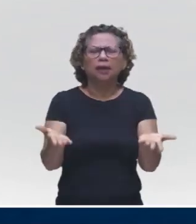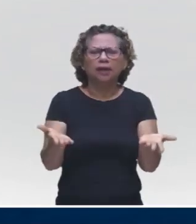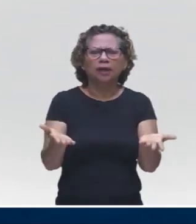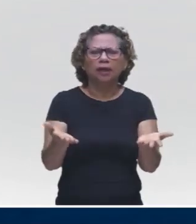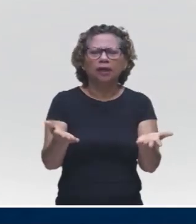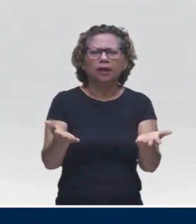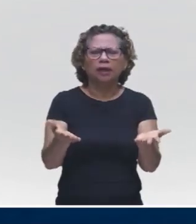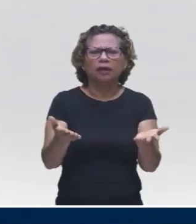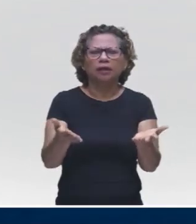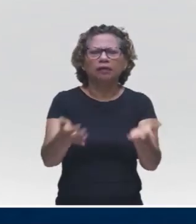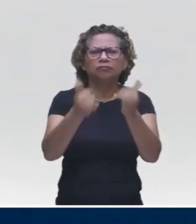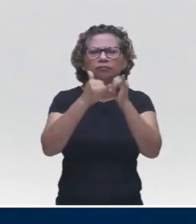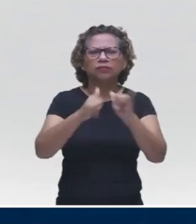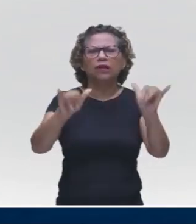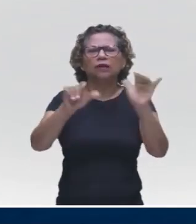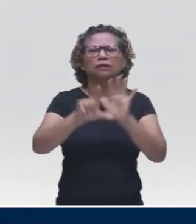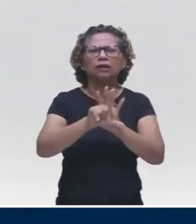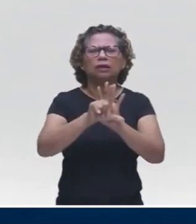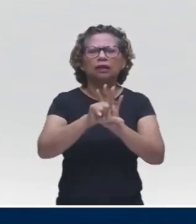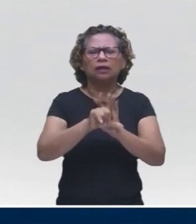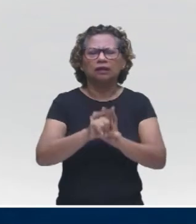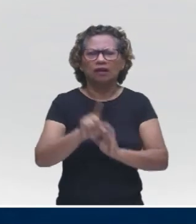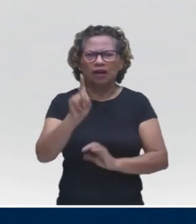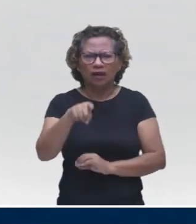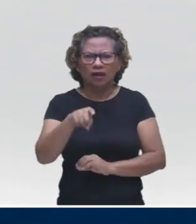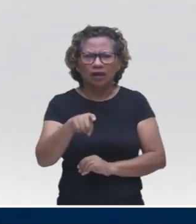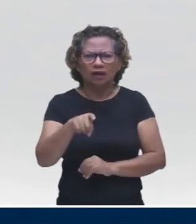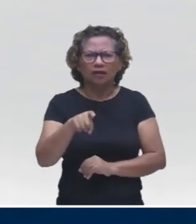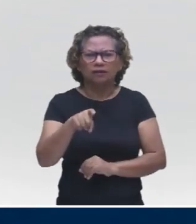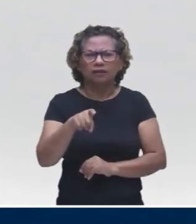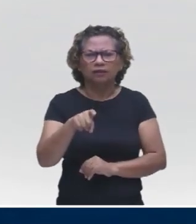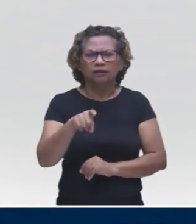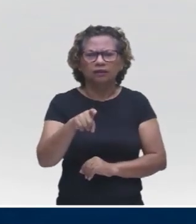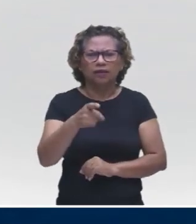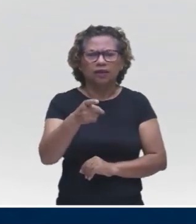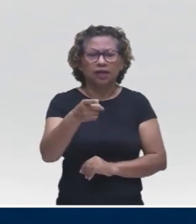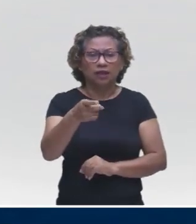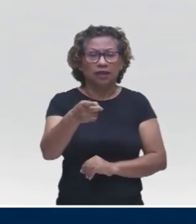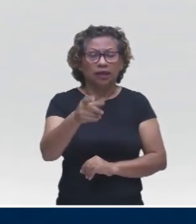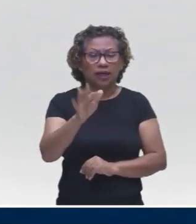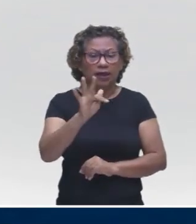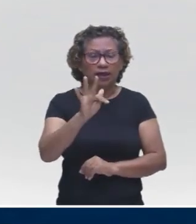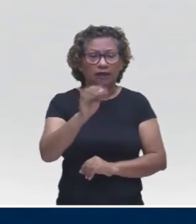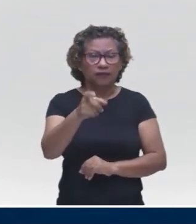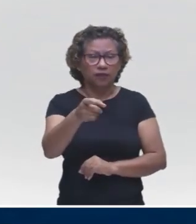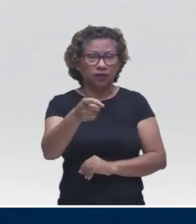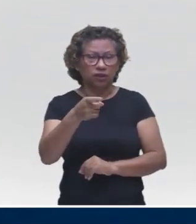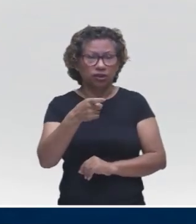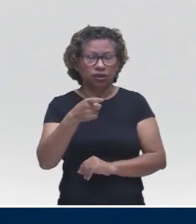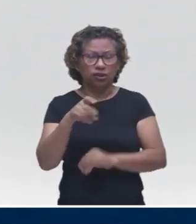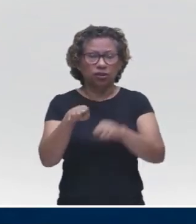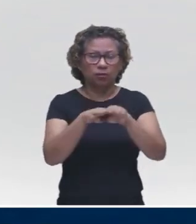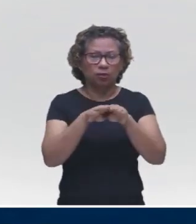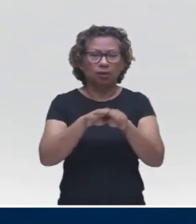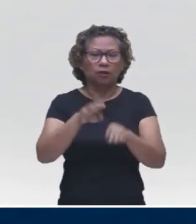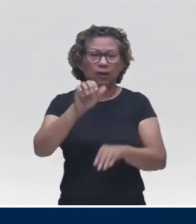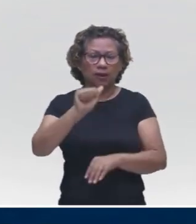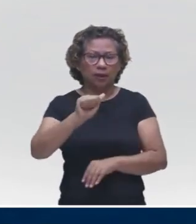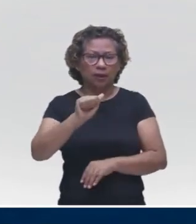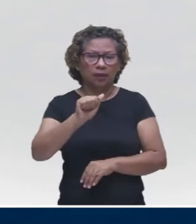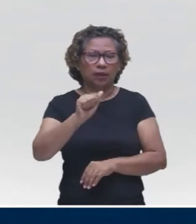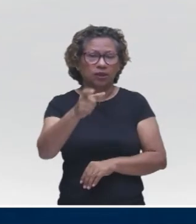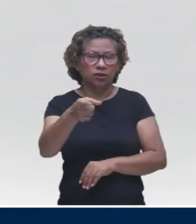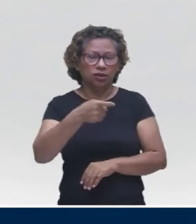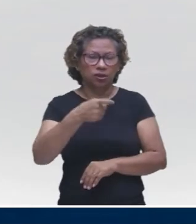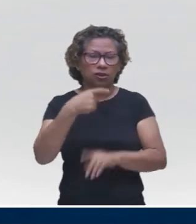isso daqui, ó. F de x igual a ax mais b. Observe que eu tenho